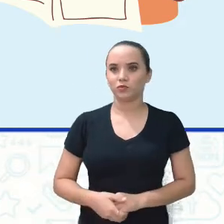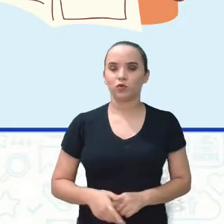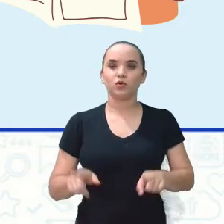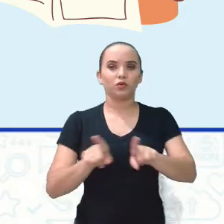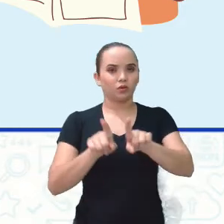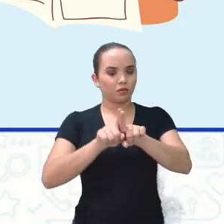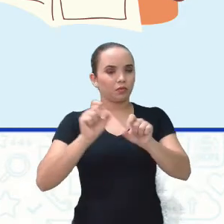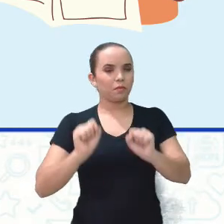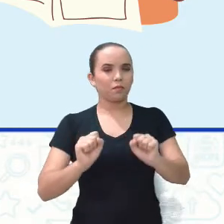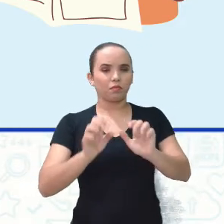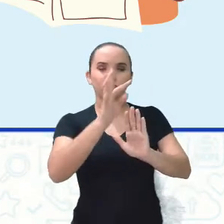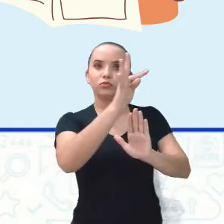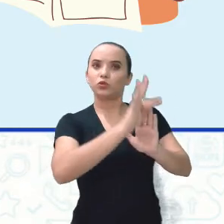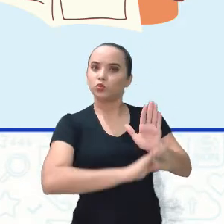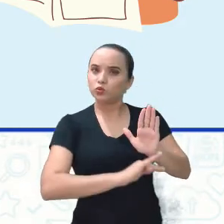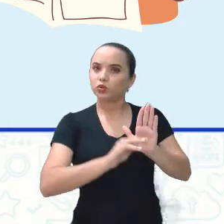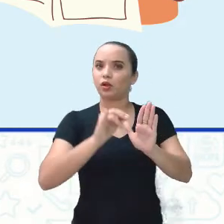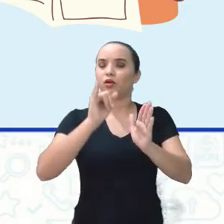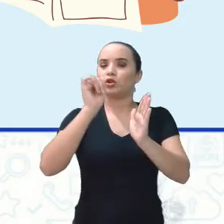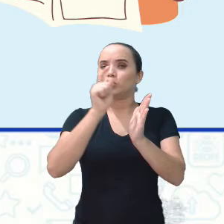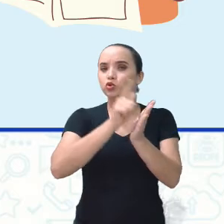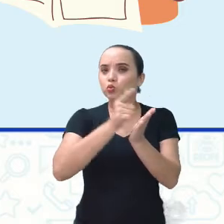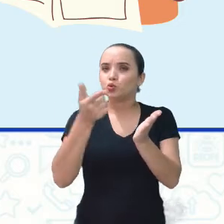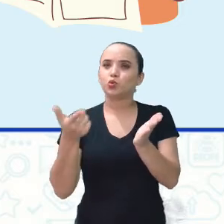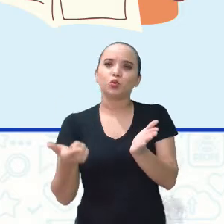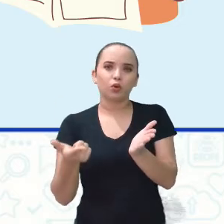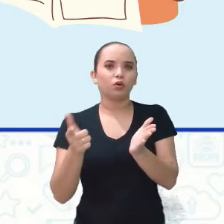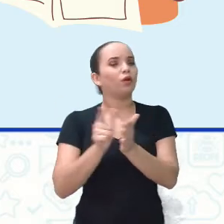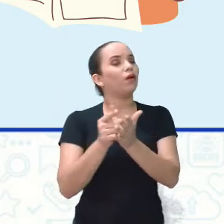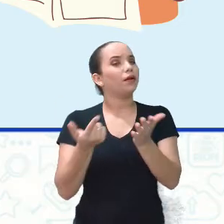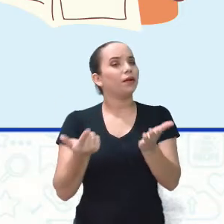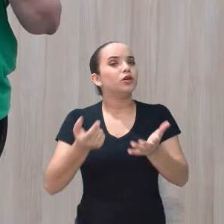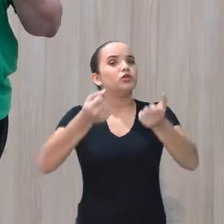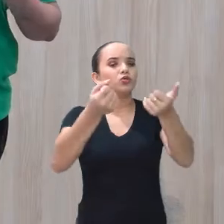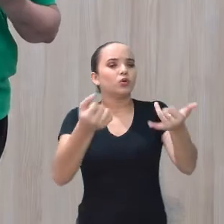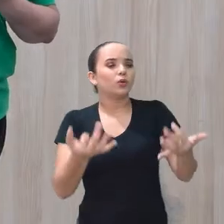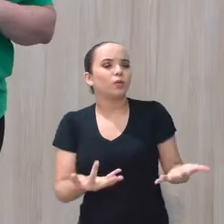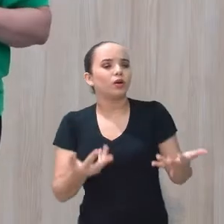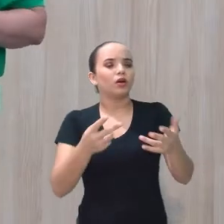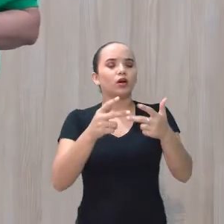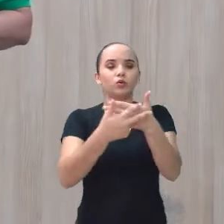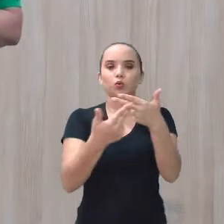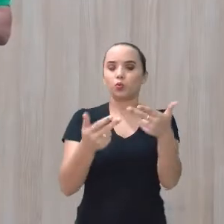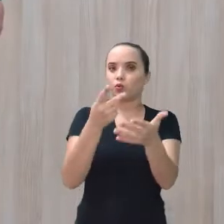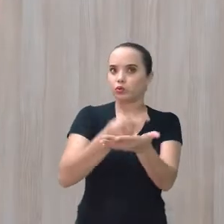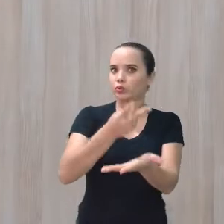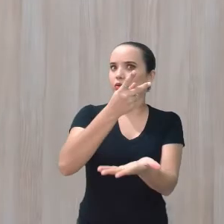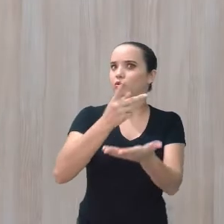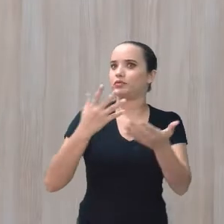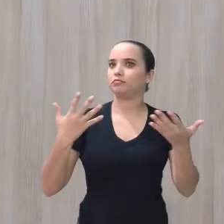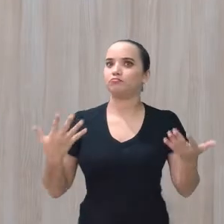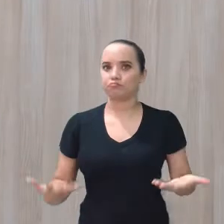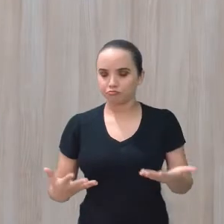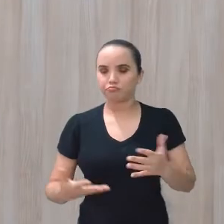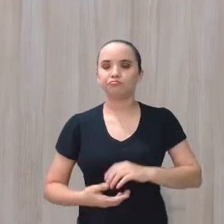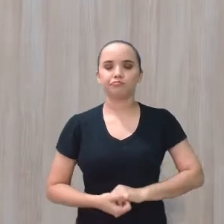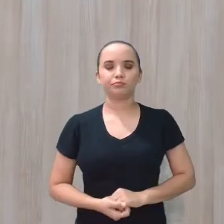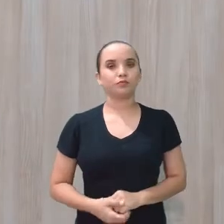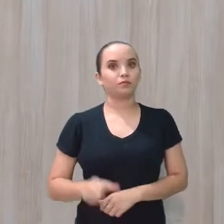jornalístico contando algo que aconteceu, não é? Se a manchete ela está dentro